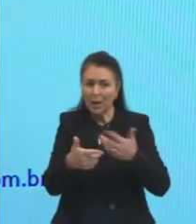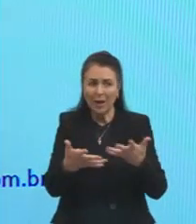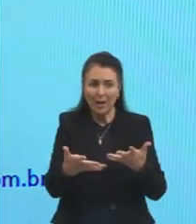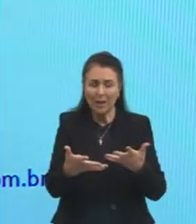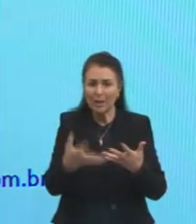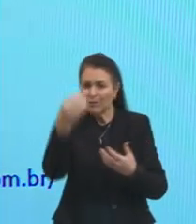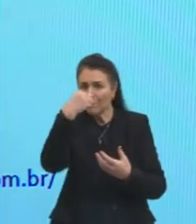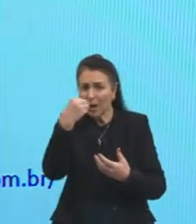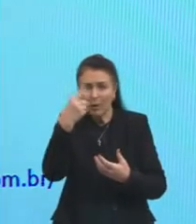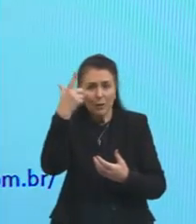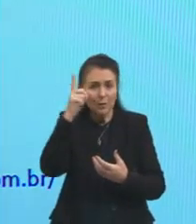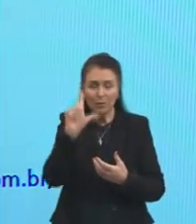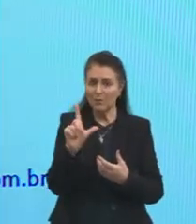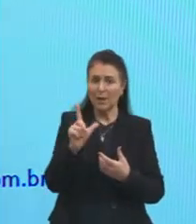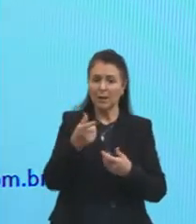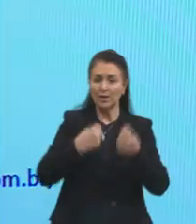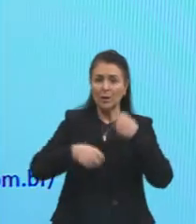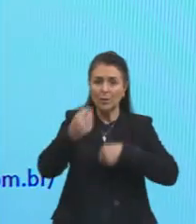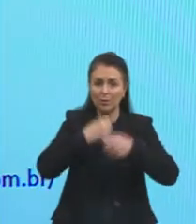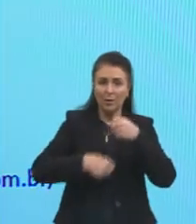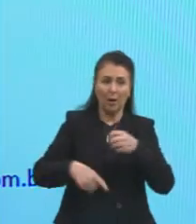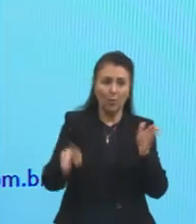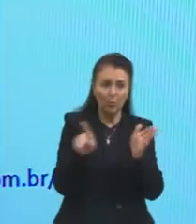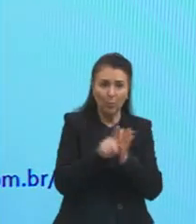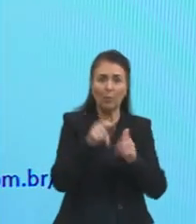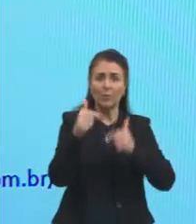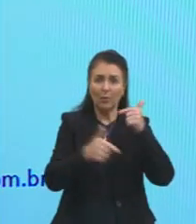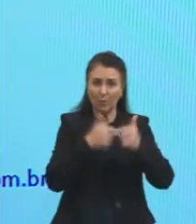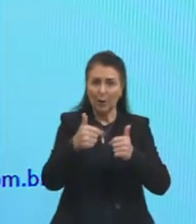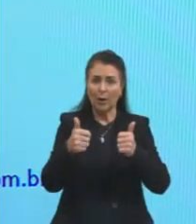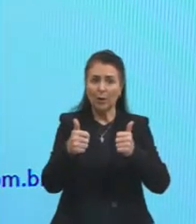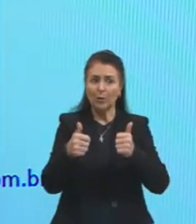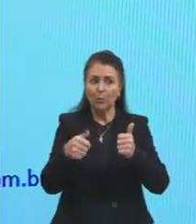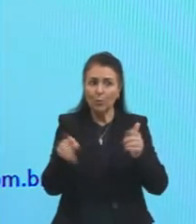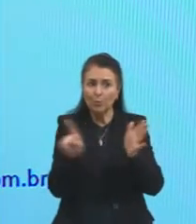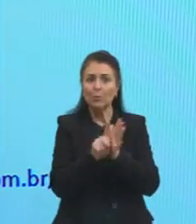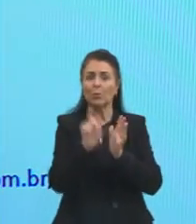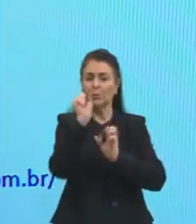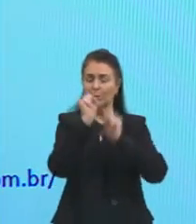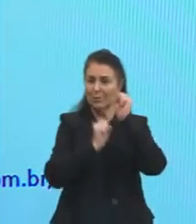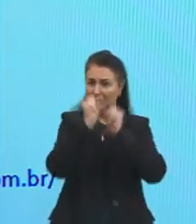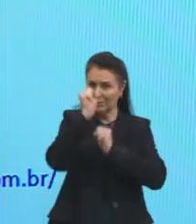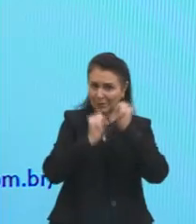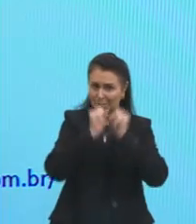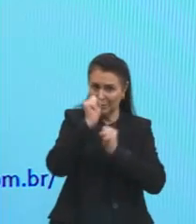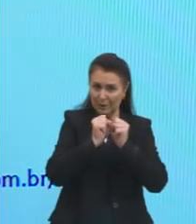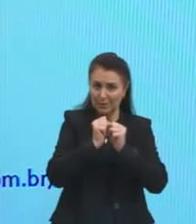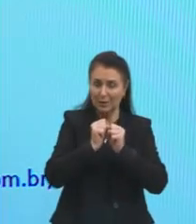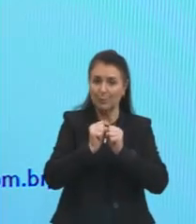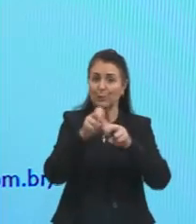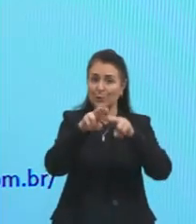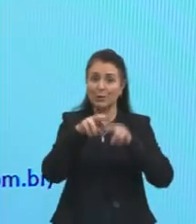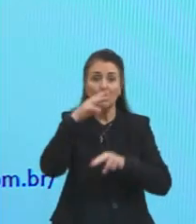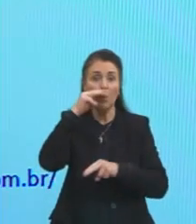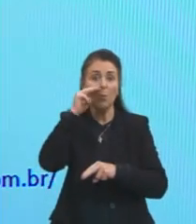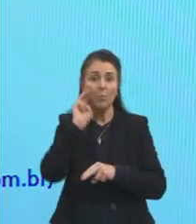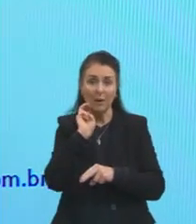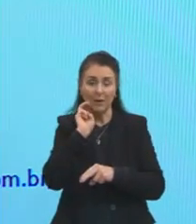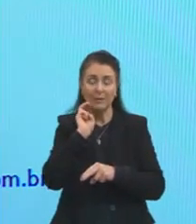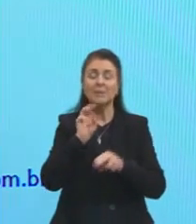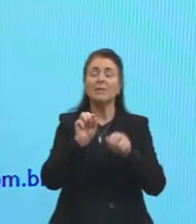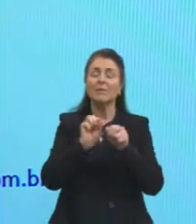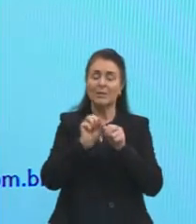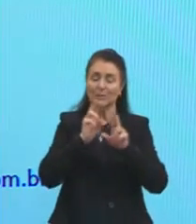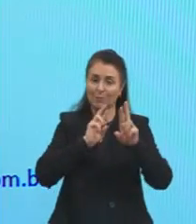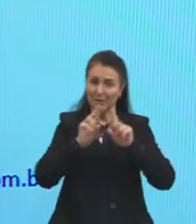trabalho com a força do seu trabalho com o proletário com essa crítica marxista em relação ao trabalho que